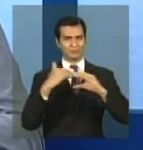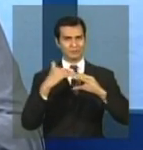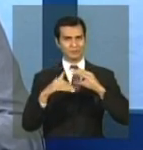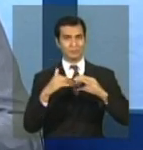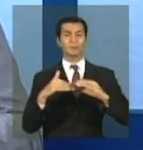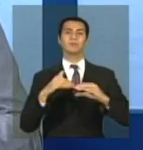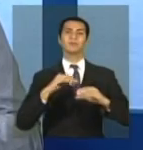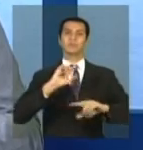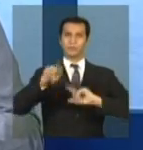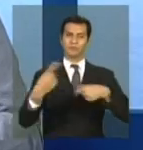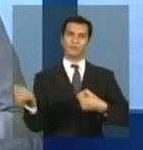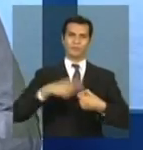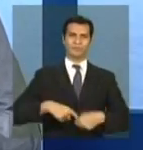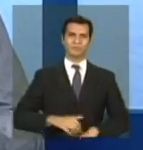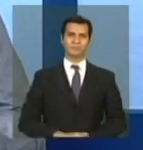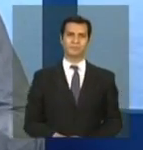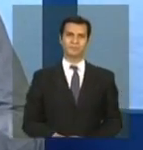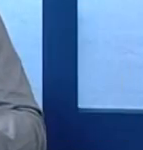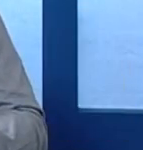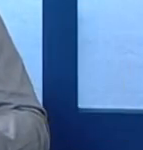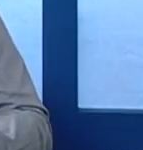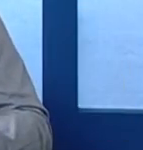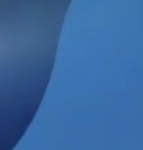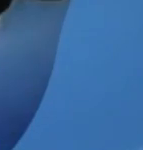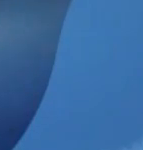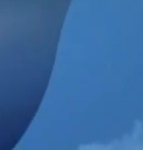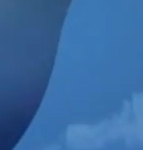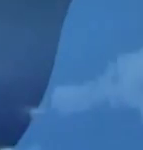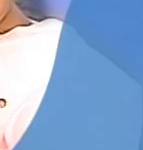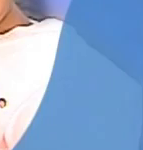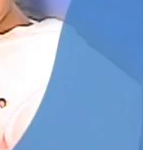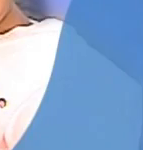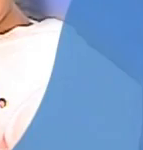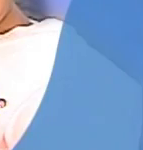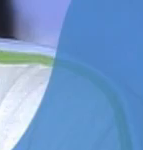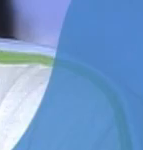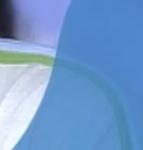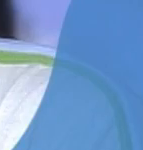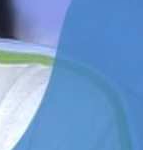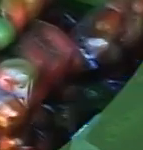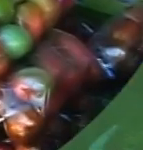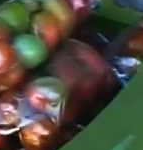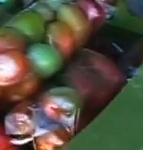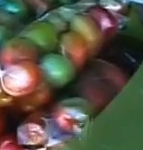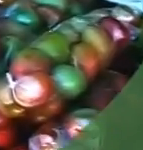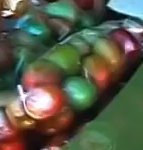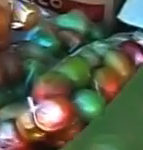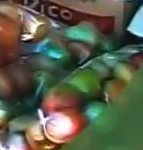tele@mds.gov.br. A gente volta já.